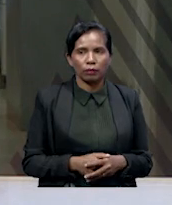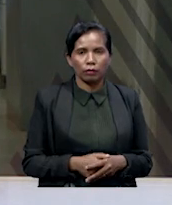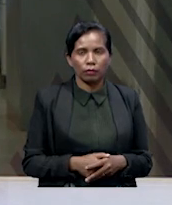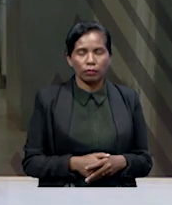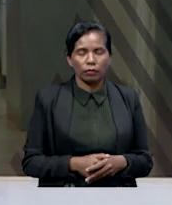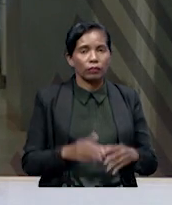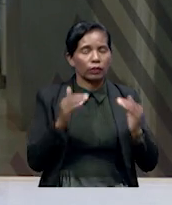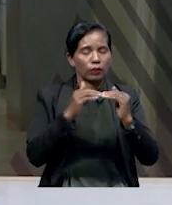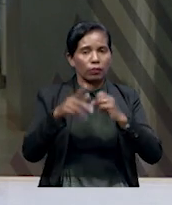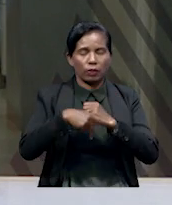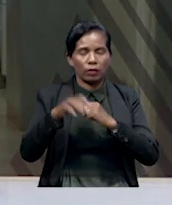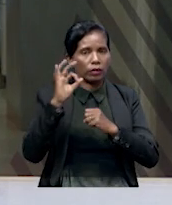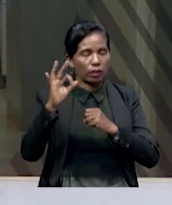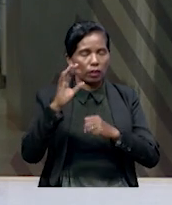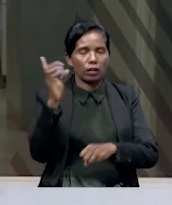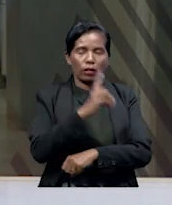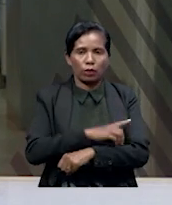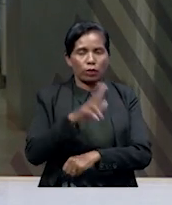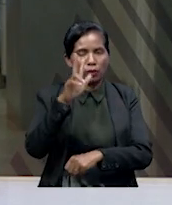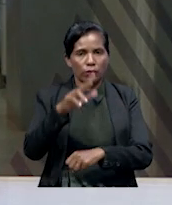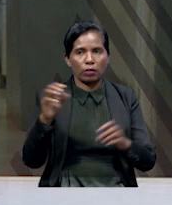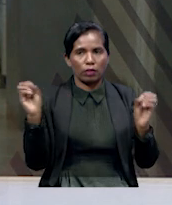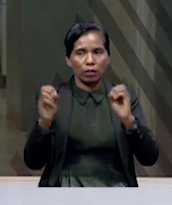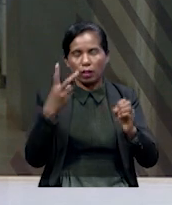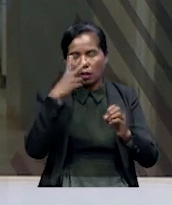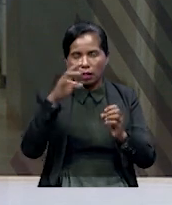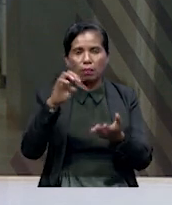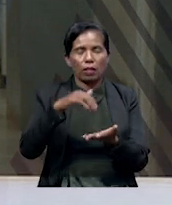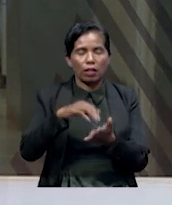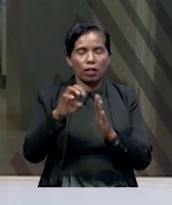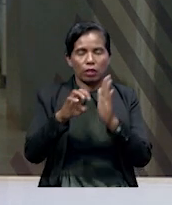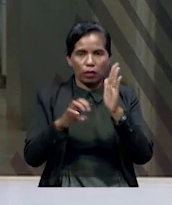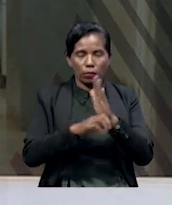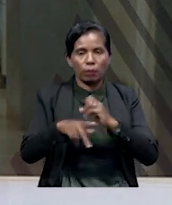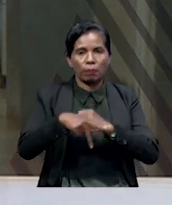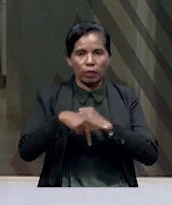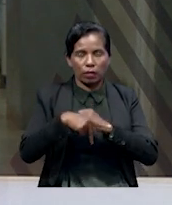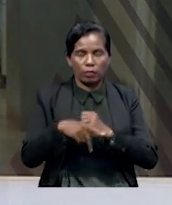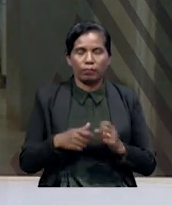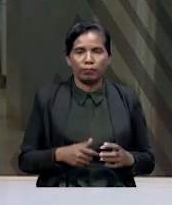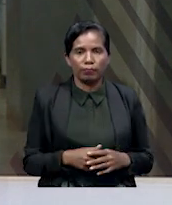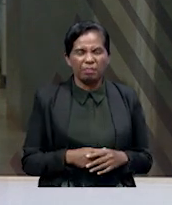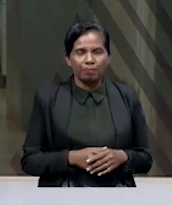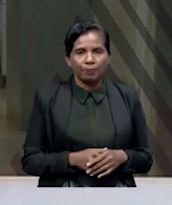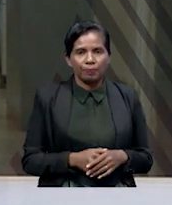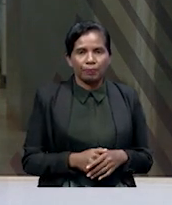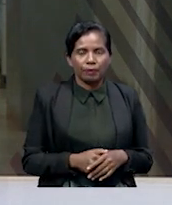Congresso Fretilin durante lor antolo la consegue a la revisão ba Estatuto Partido União.